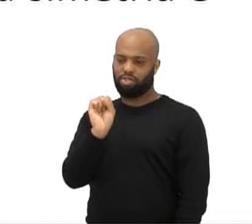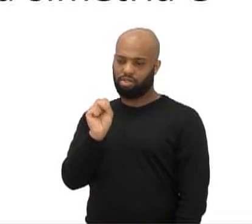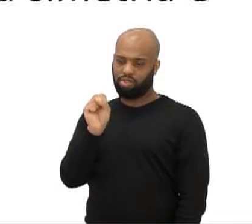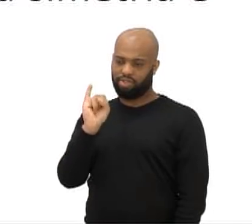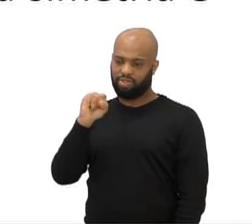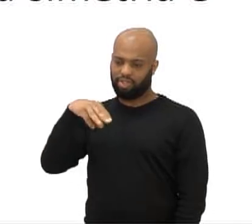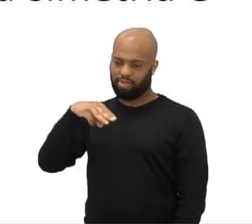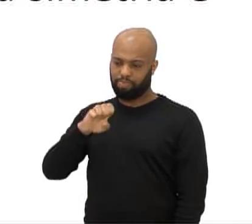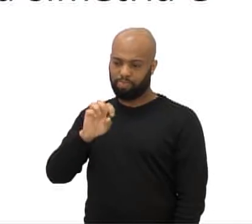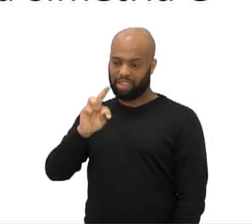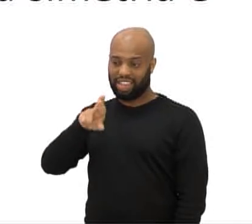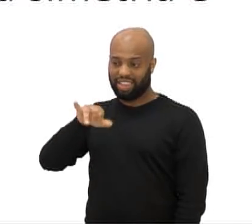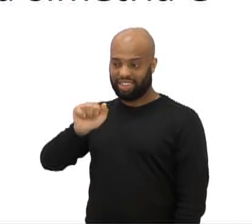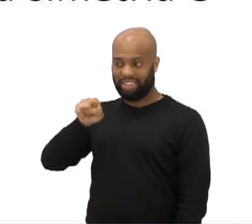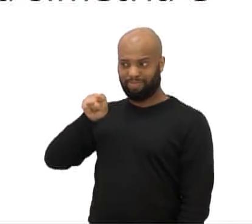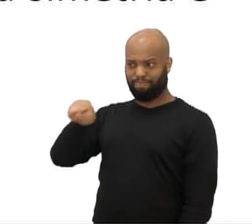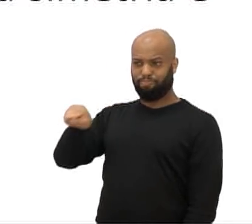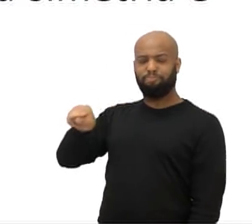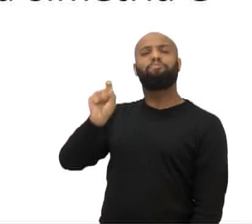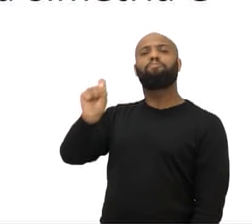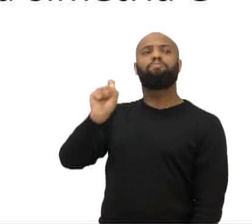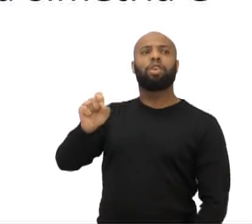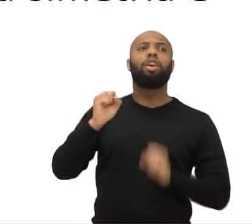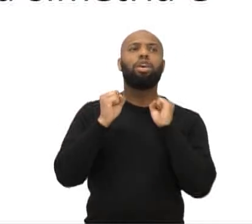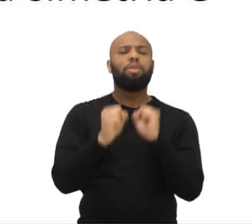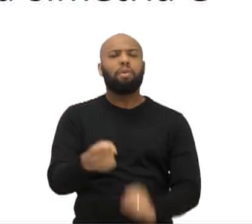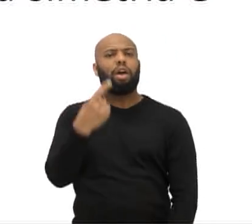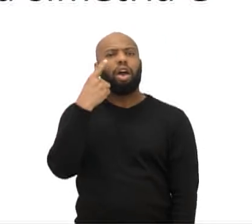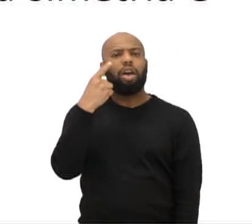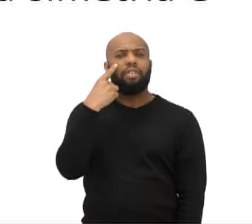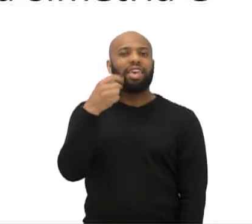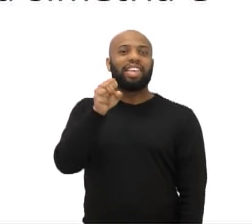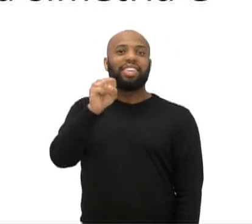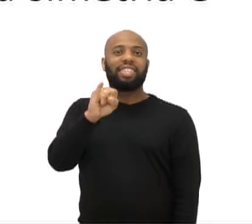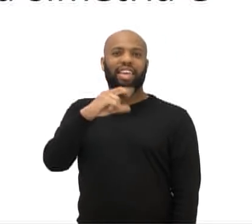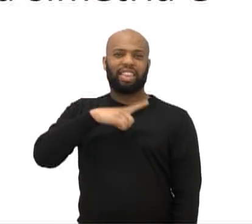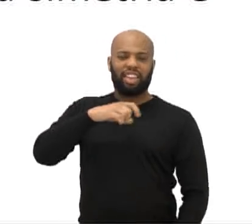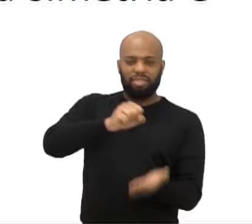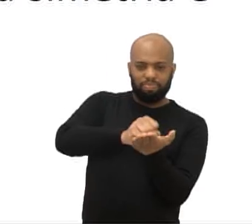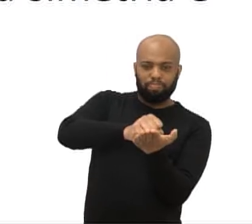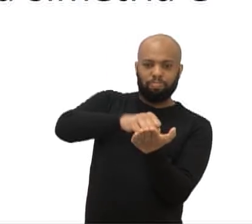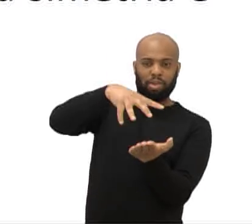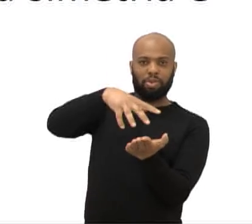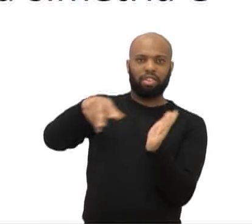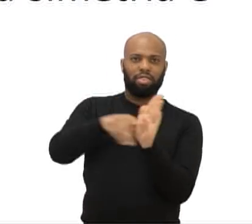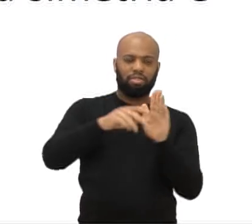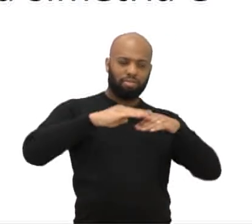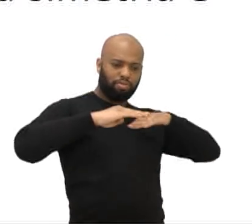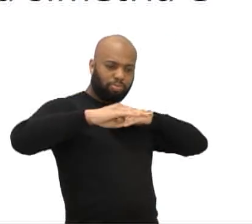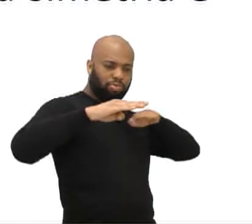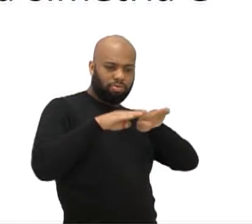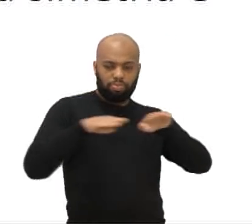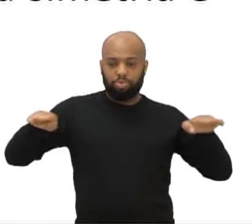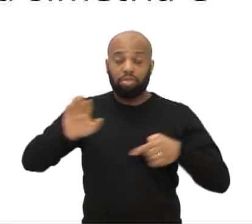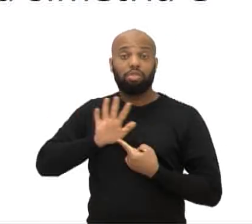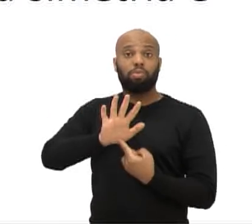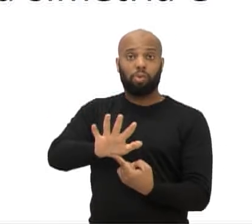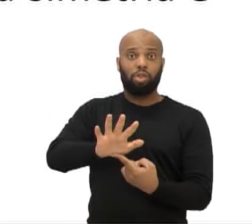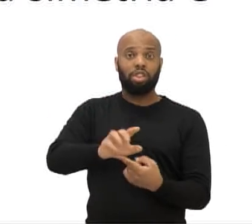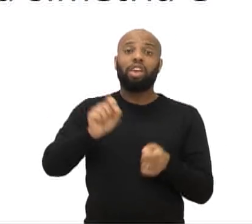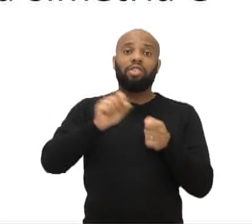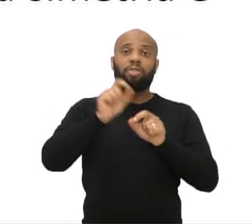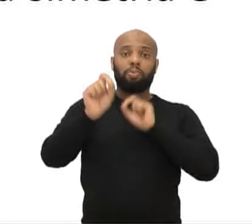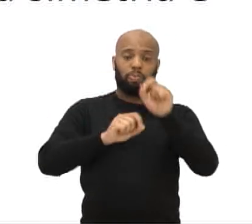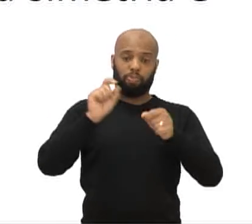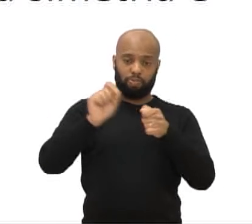A ideia de simetria. Podemos verificar se uma figura plana apresenta simetria traçando uma